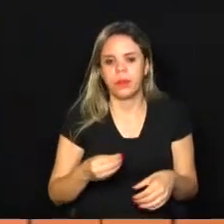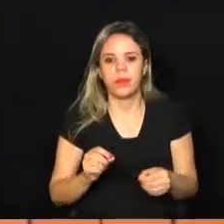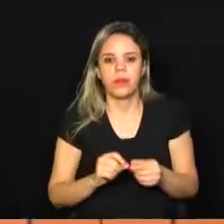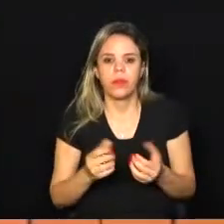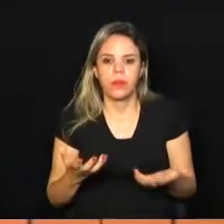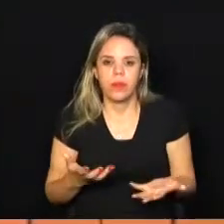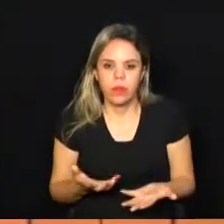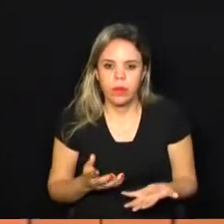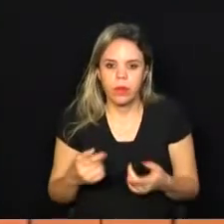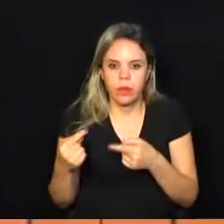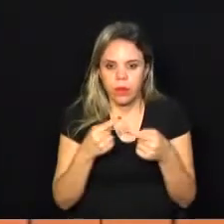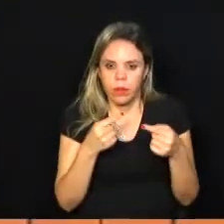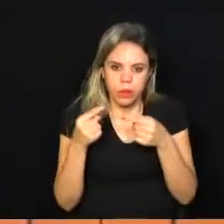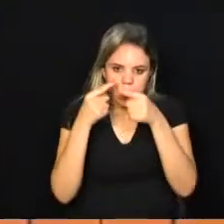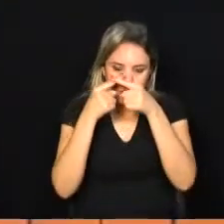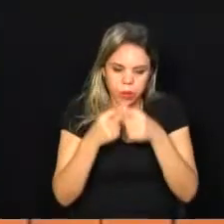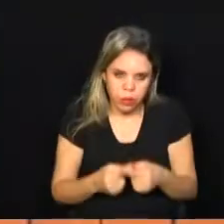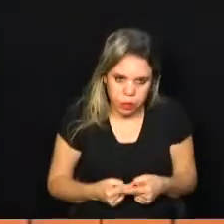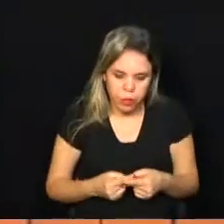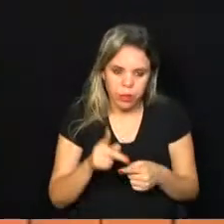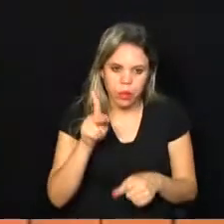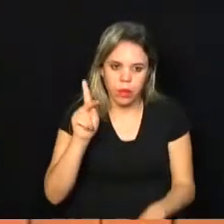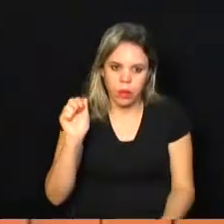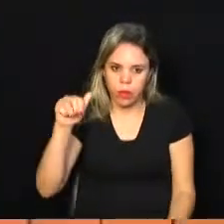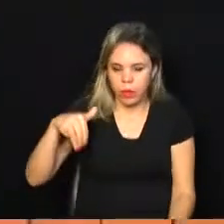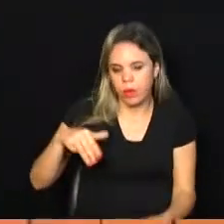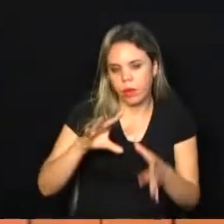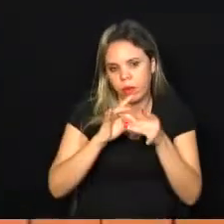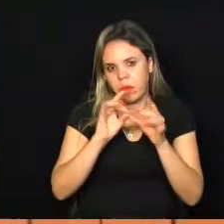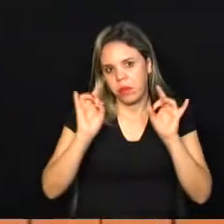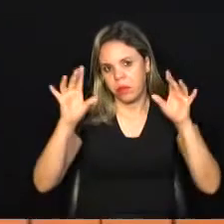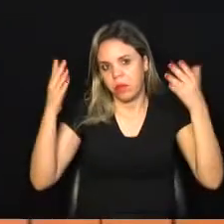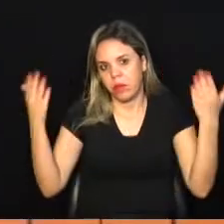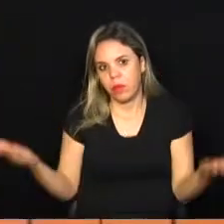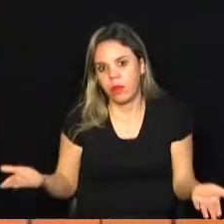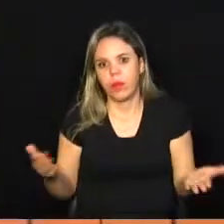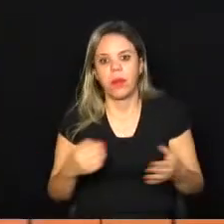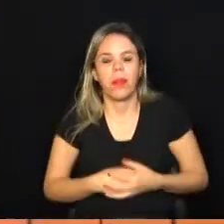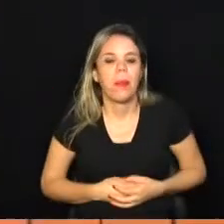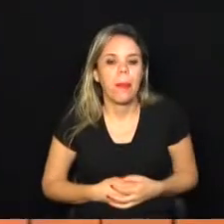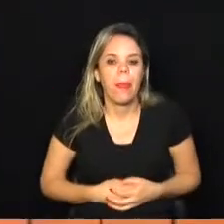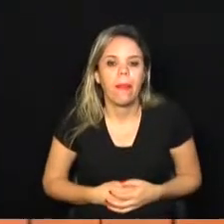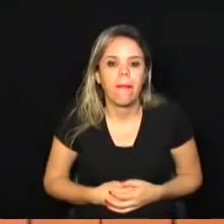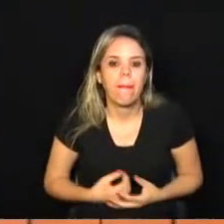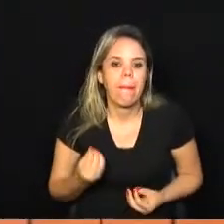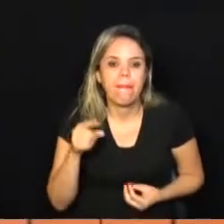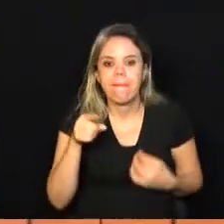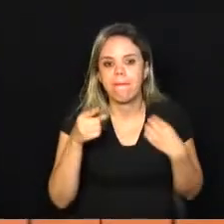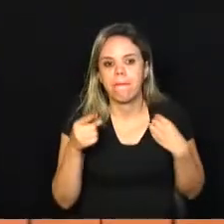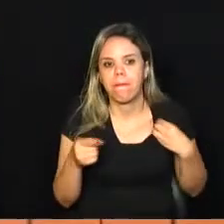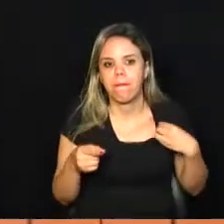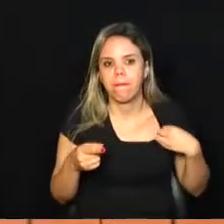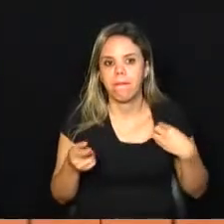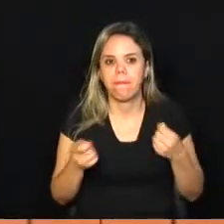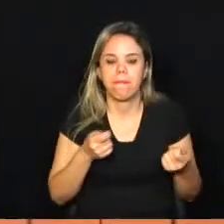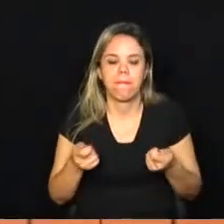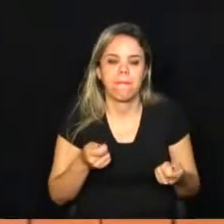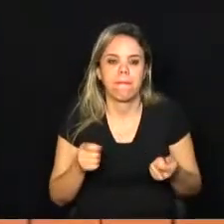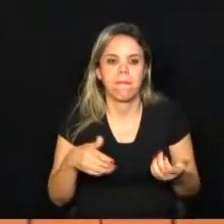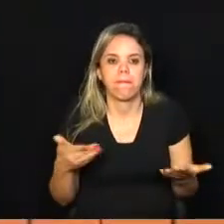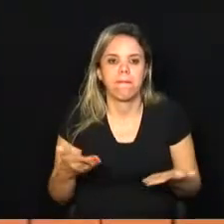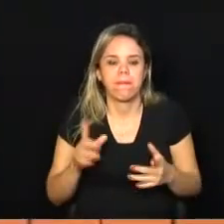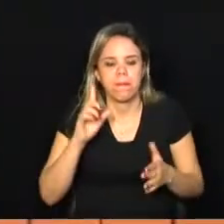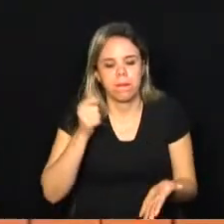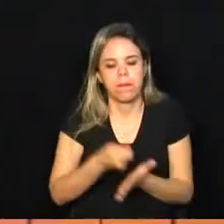quero competir em Pan-Americano, em grandes competições. Como é que você lidou com isso e a tomada